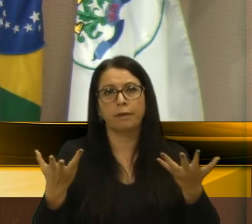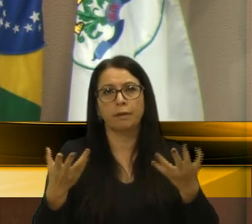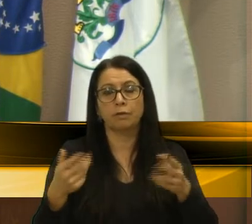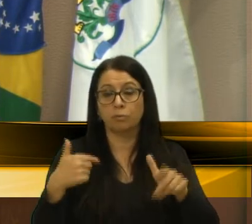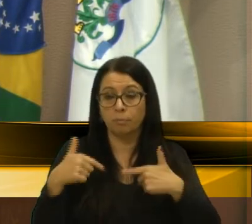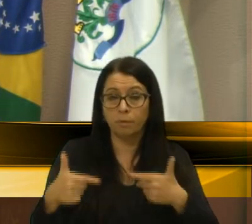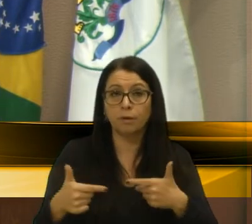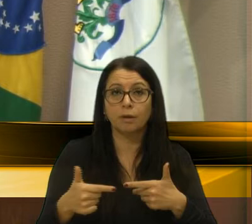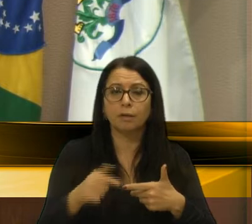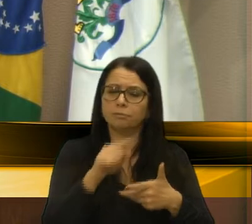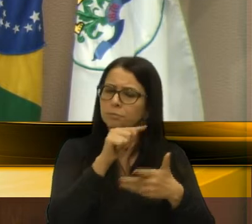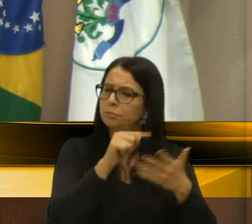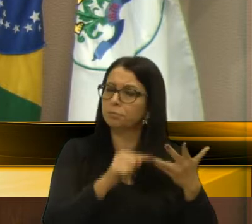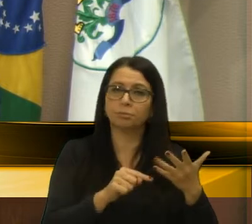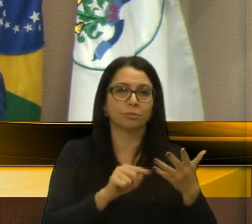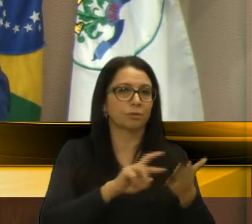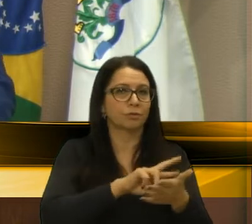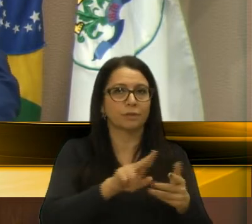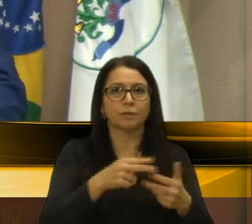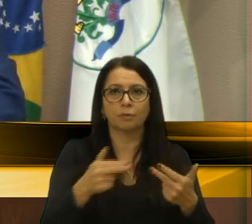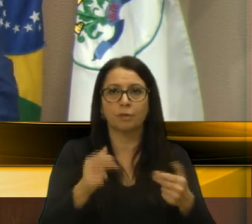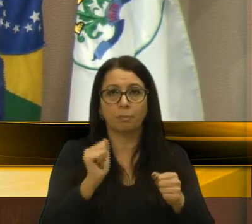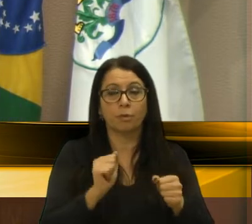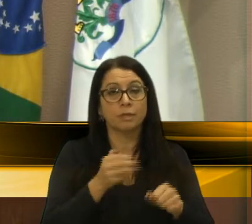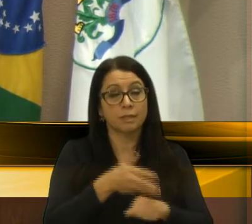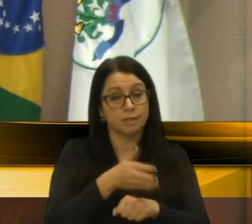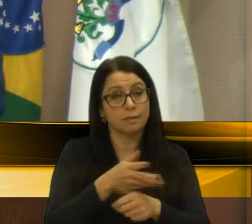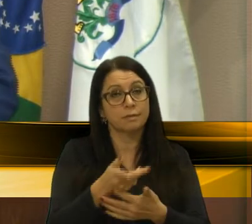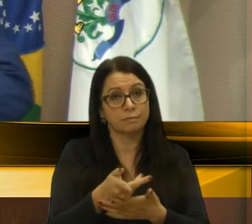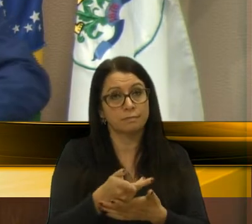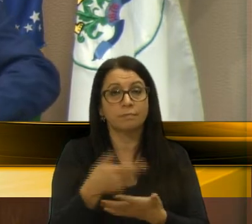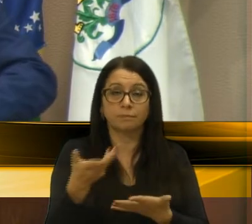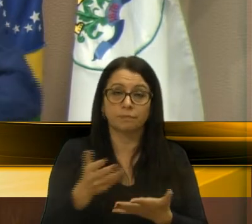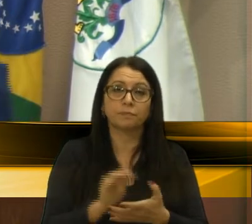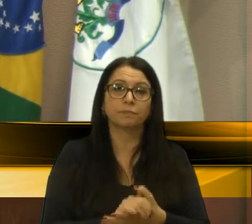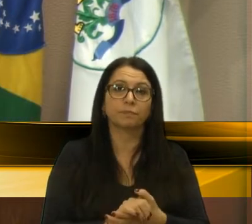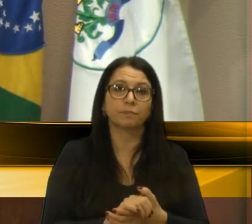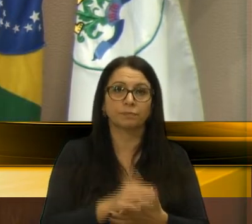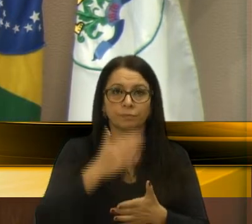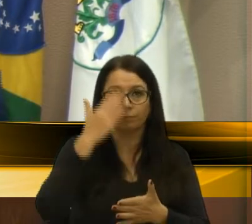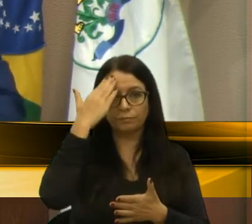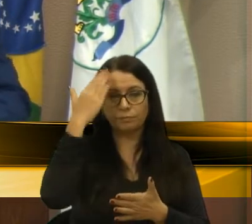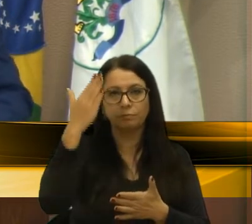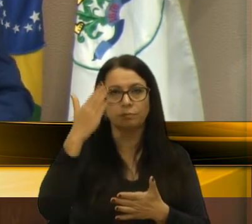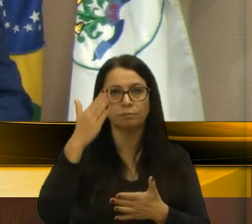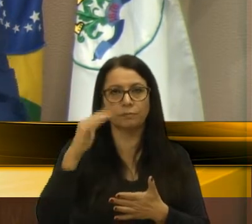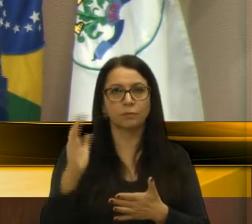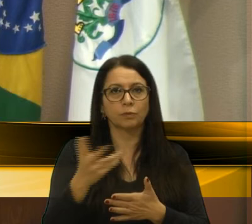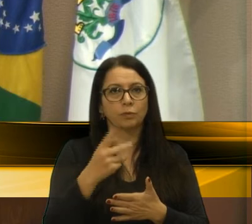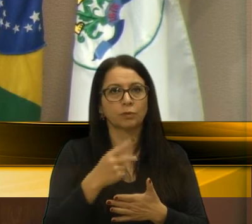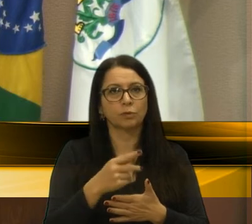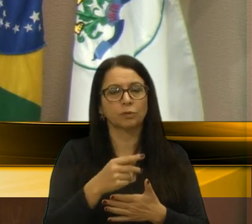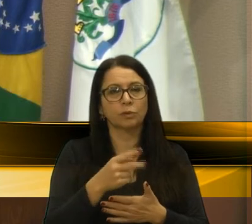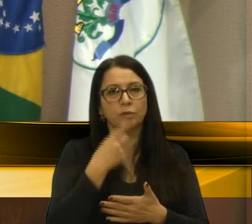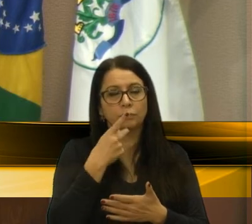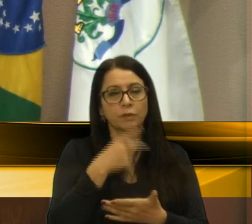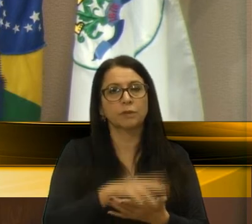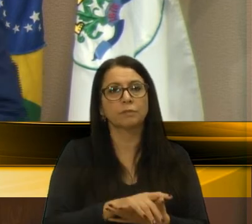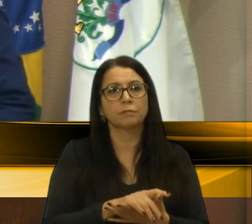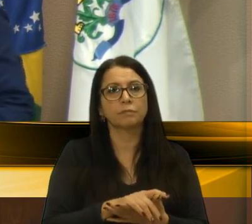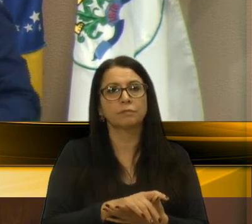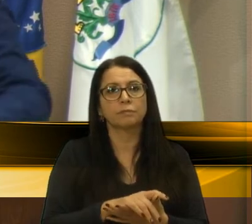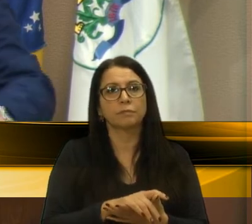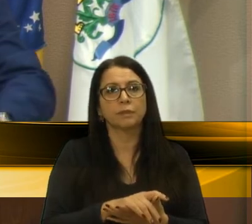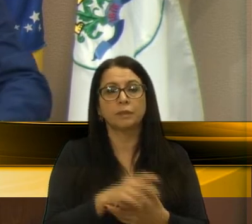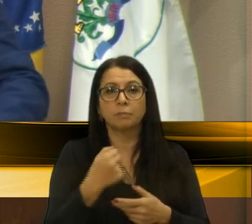emprego, então, são várias situações que podem ser acessadas. Então, muito obrigado aos vereadores pelos apartes e eu,